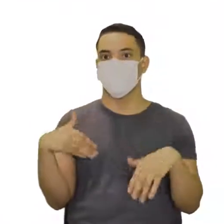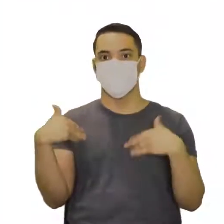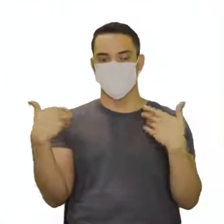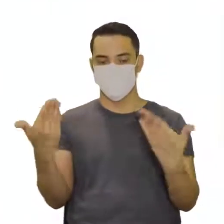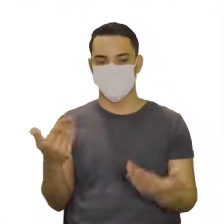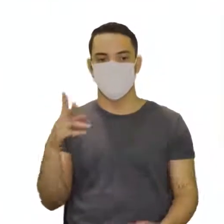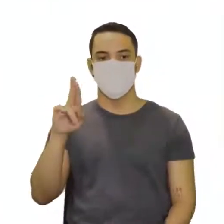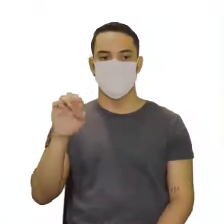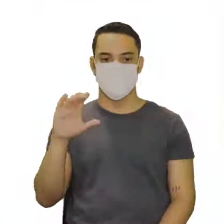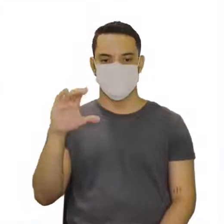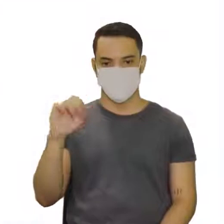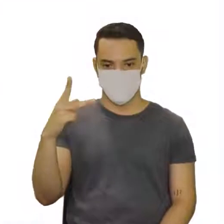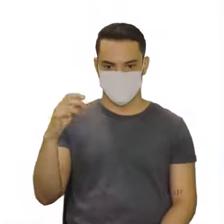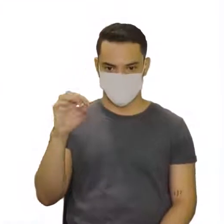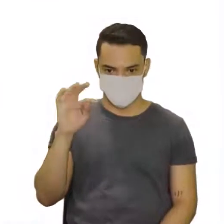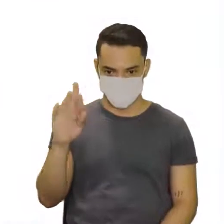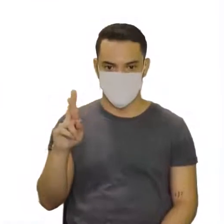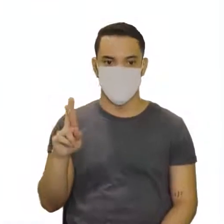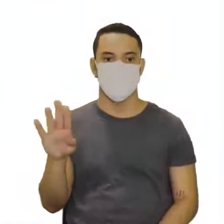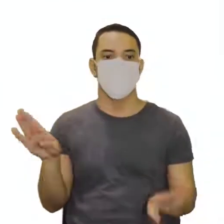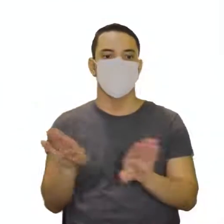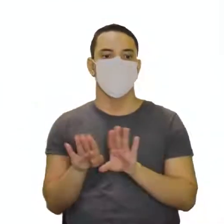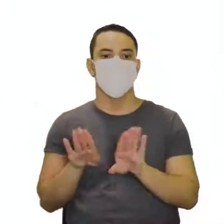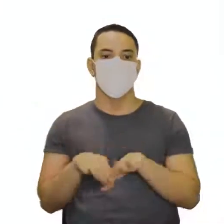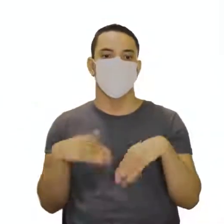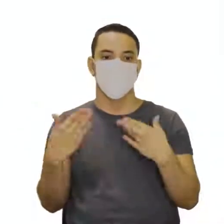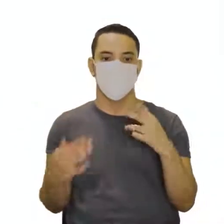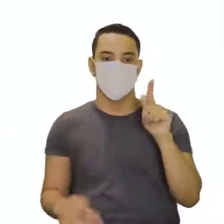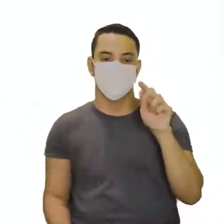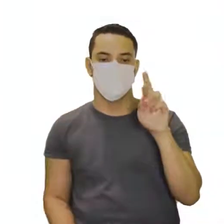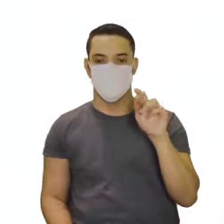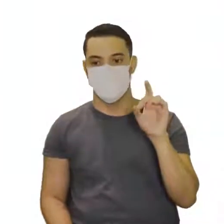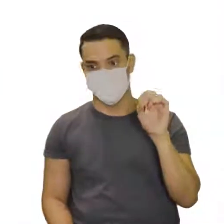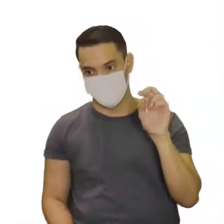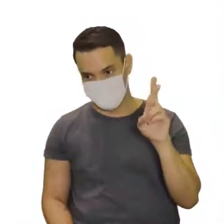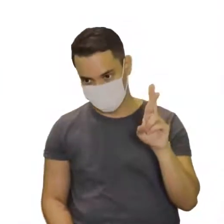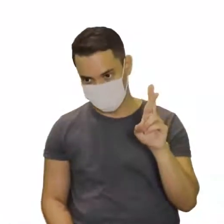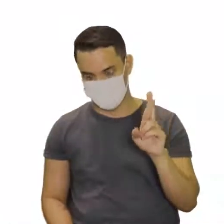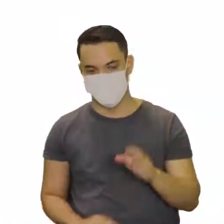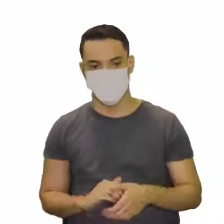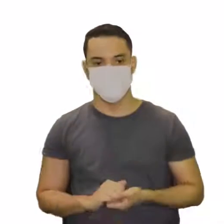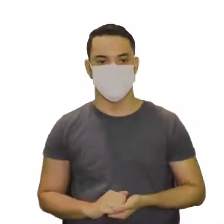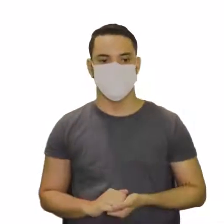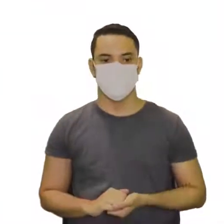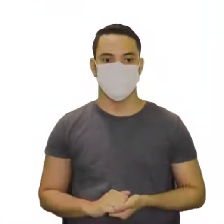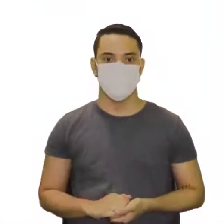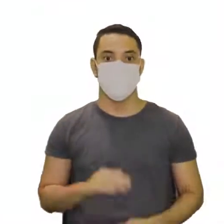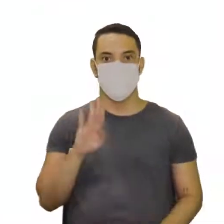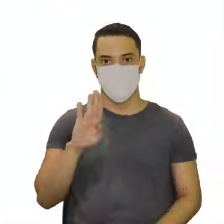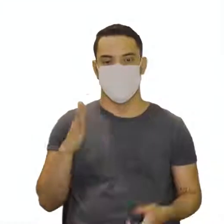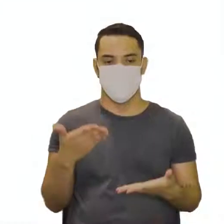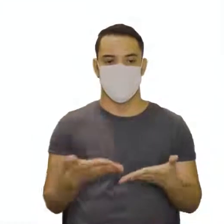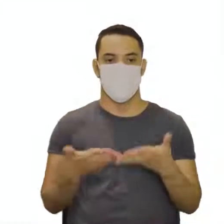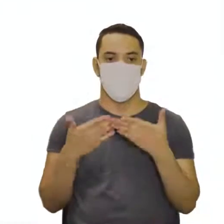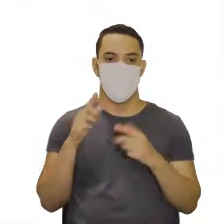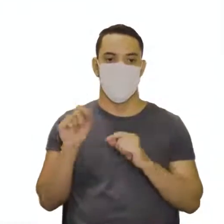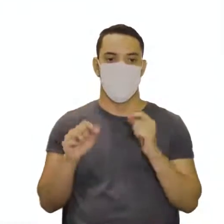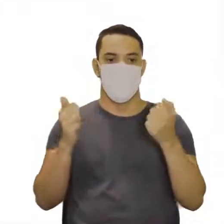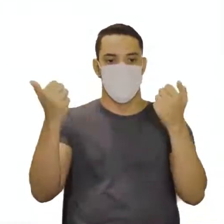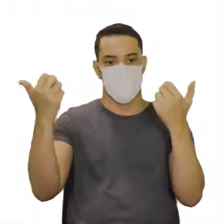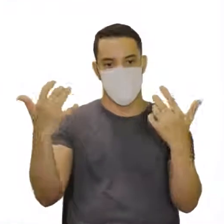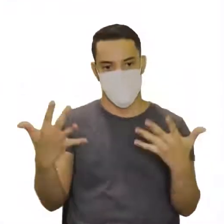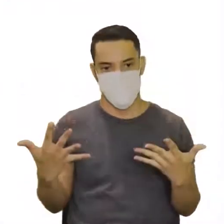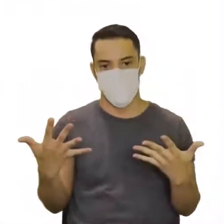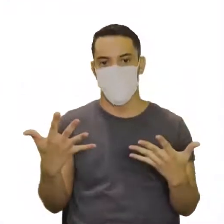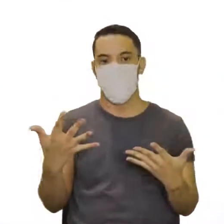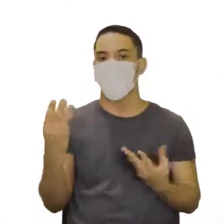o receptor e quem é o gerador, tá bom? Na letra B, está pedindo para determinar a intensidade da